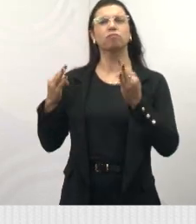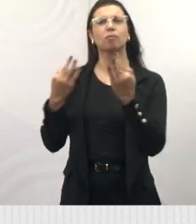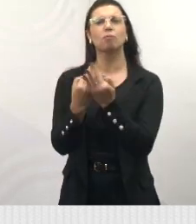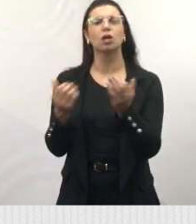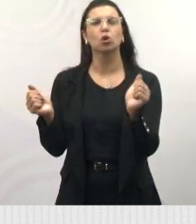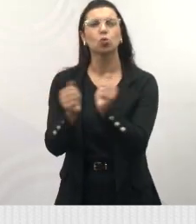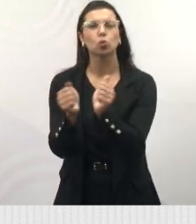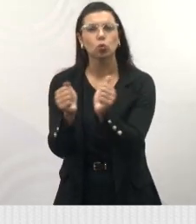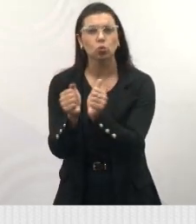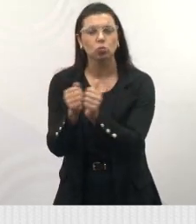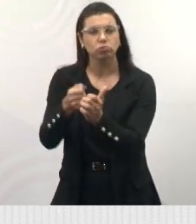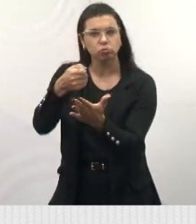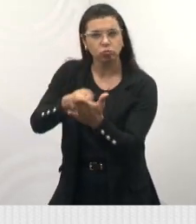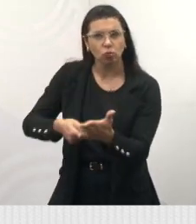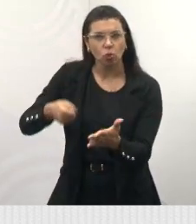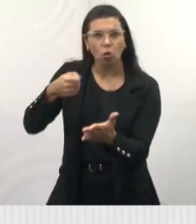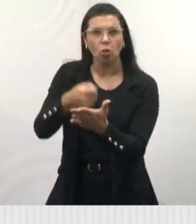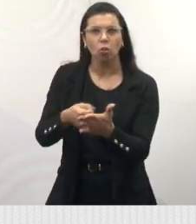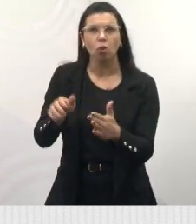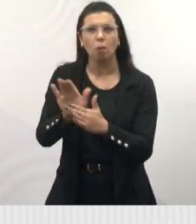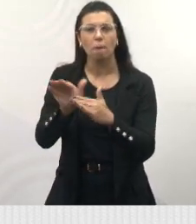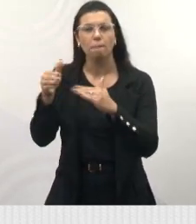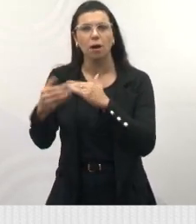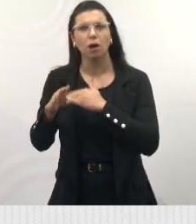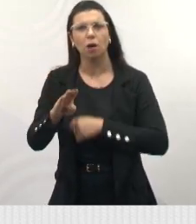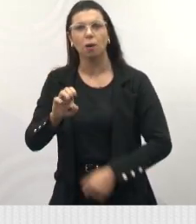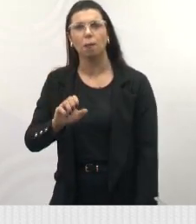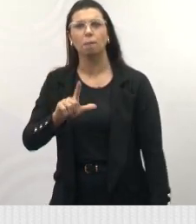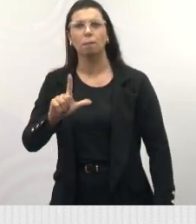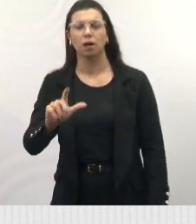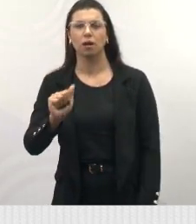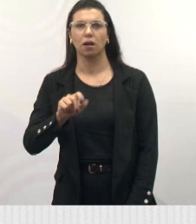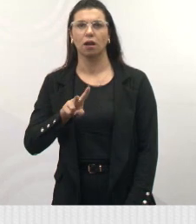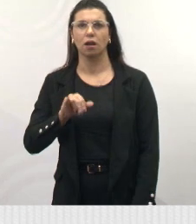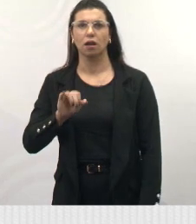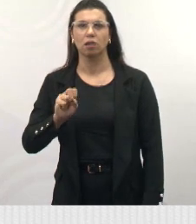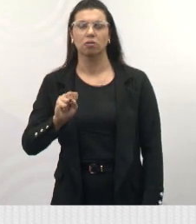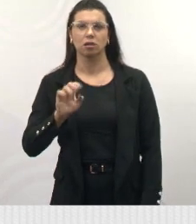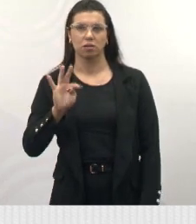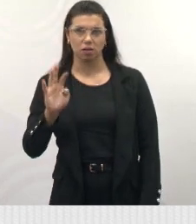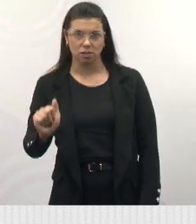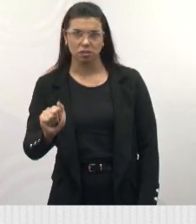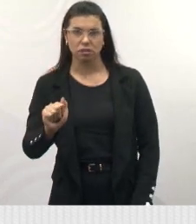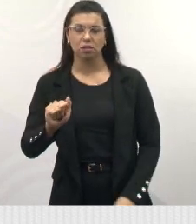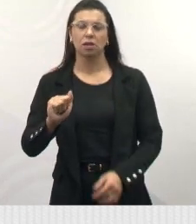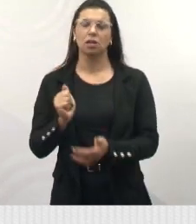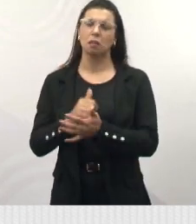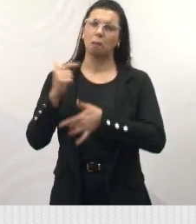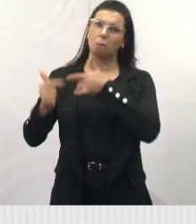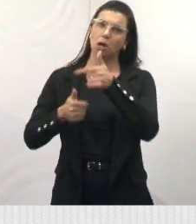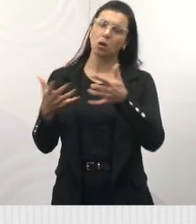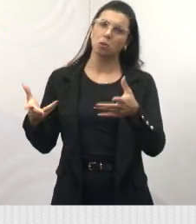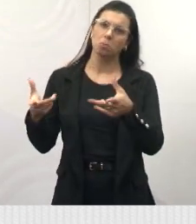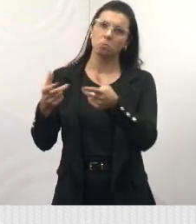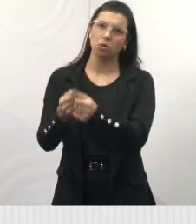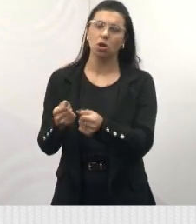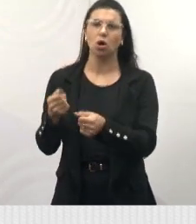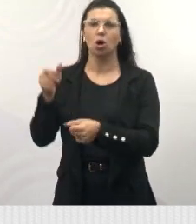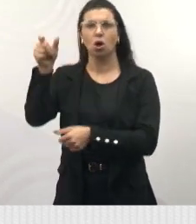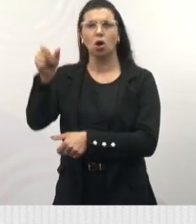cidadania, lutou pelo bairro lá, Jardim Bela Vista, ali na rua João Porto, e fez um grande trabalho. Um homem de